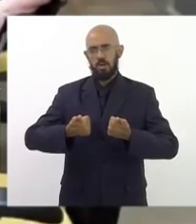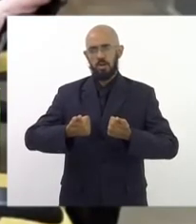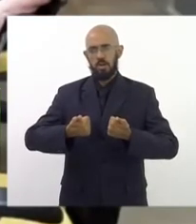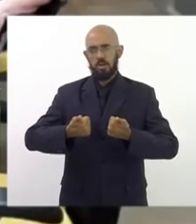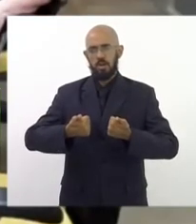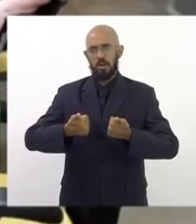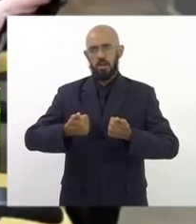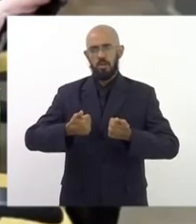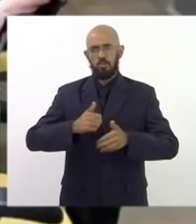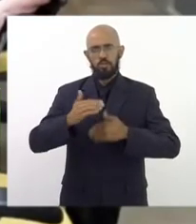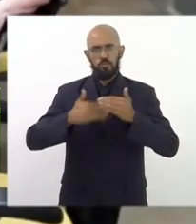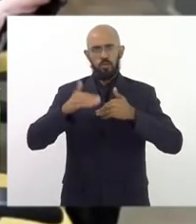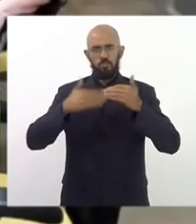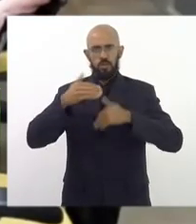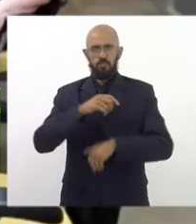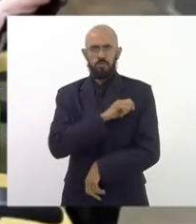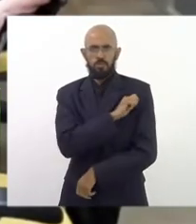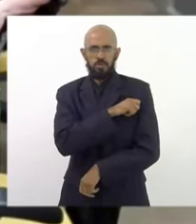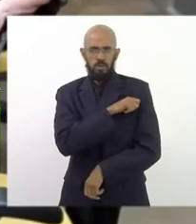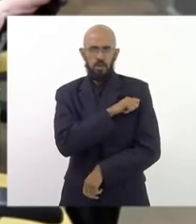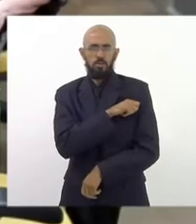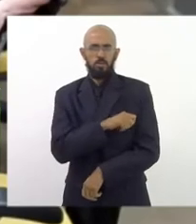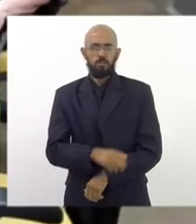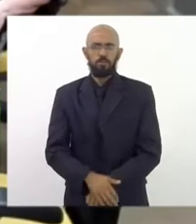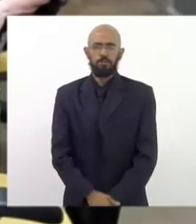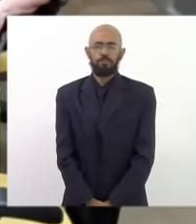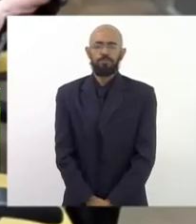ajuda ao desenvolvimento, né?